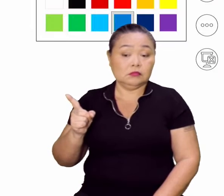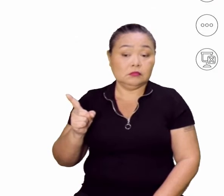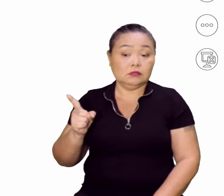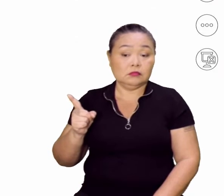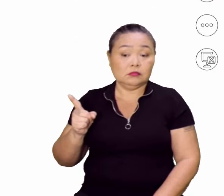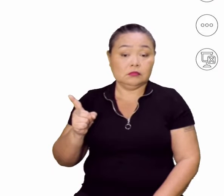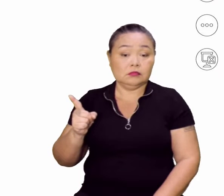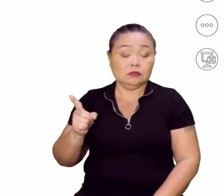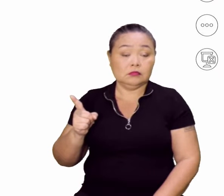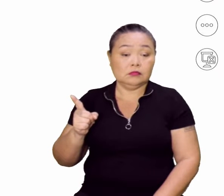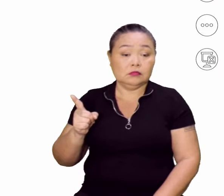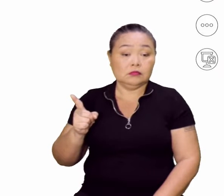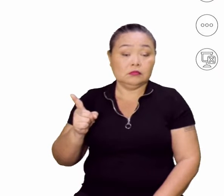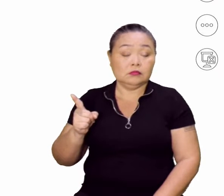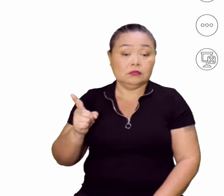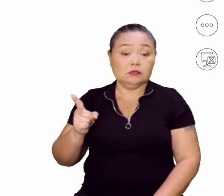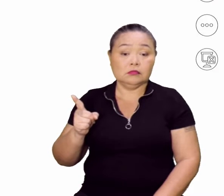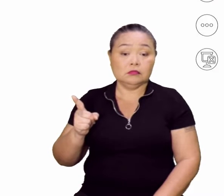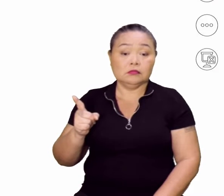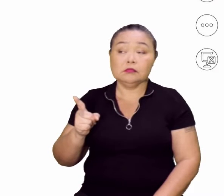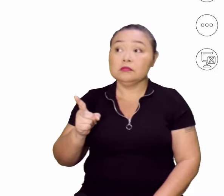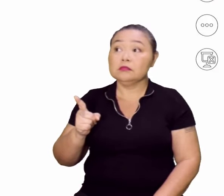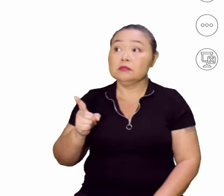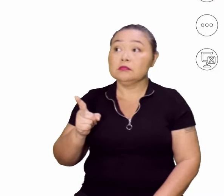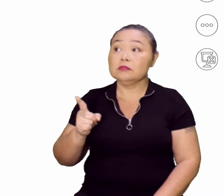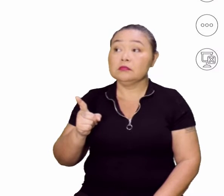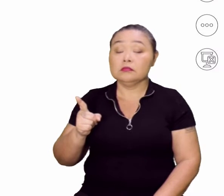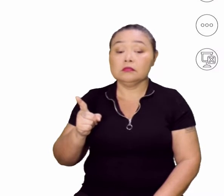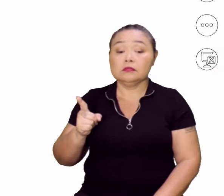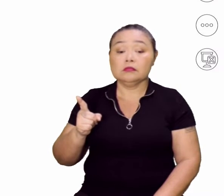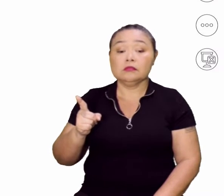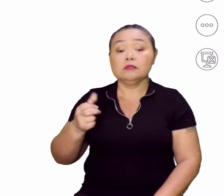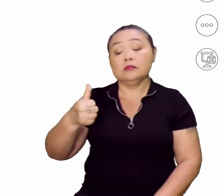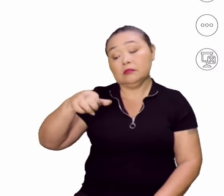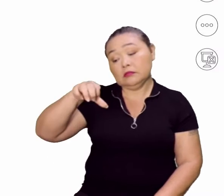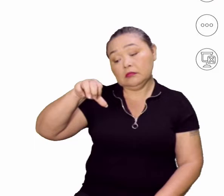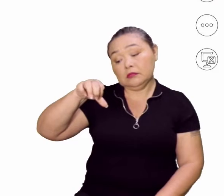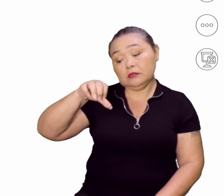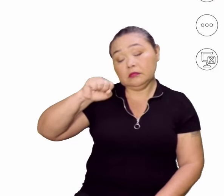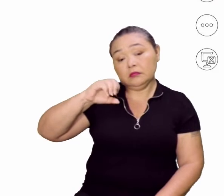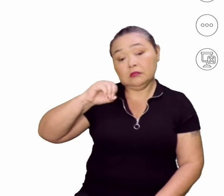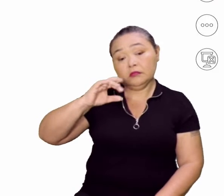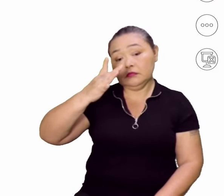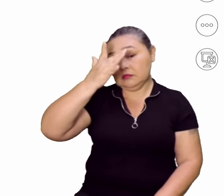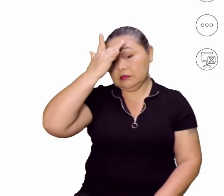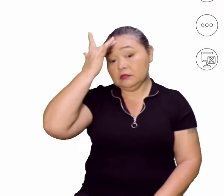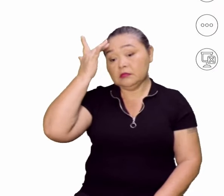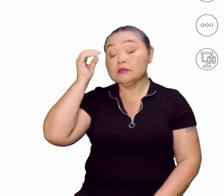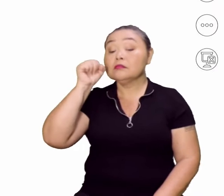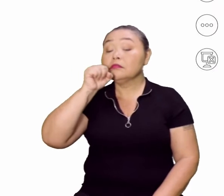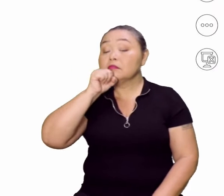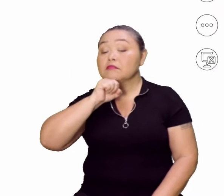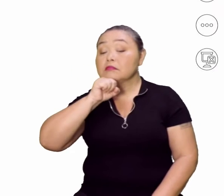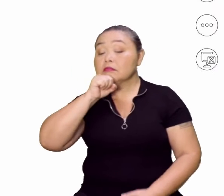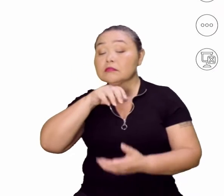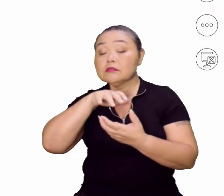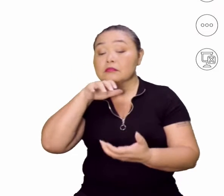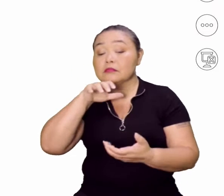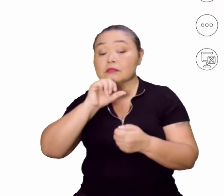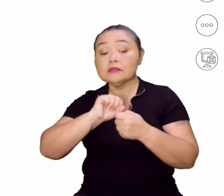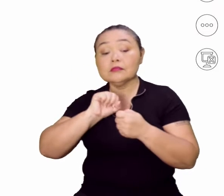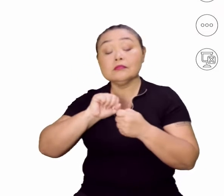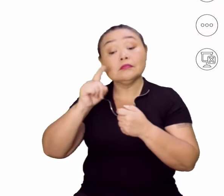tirar essa poluição visual, ó, e em 1980 eram poucas pessoas que envelheciam. Agora